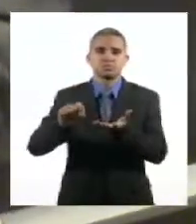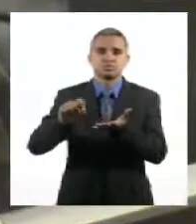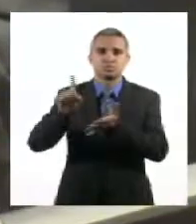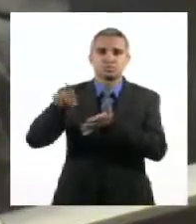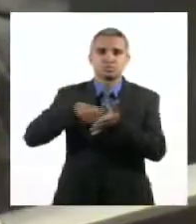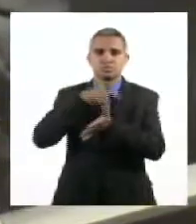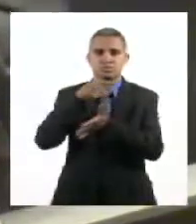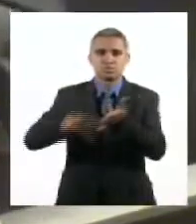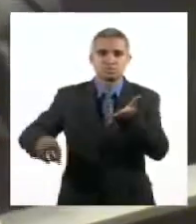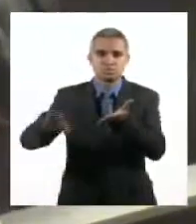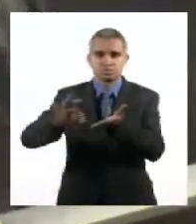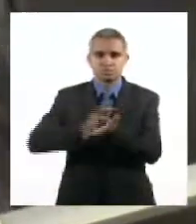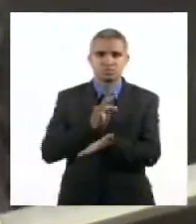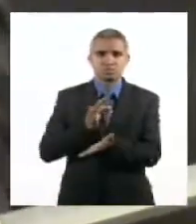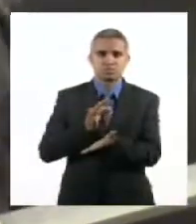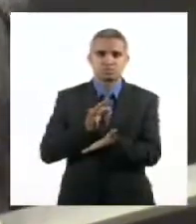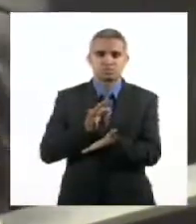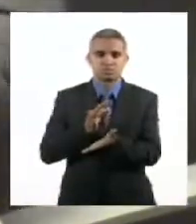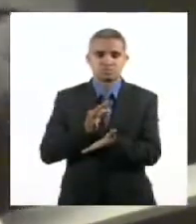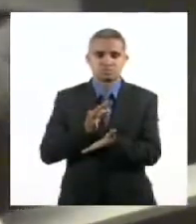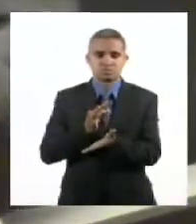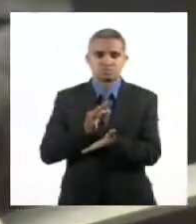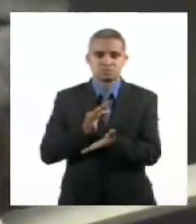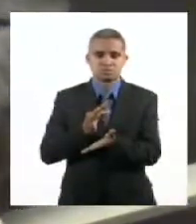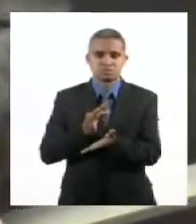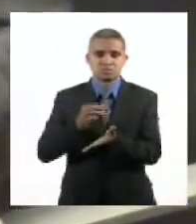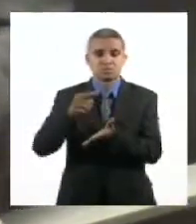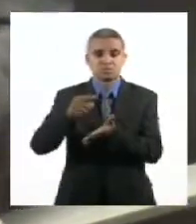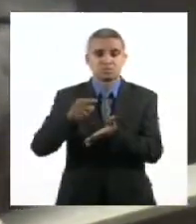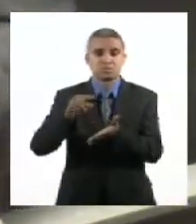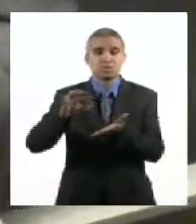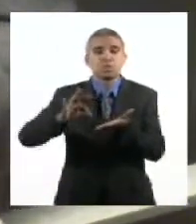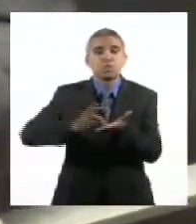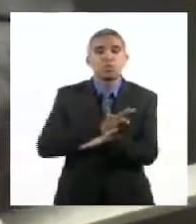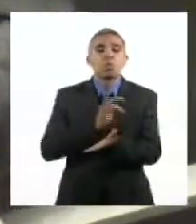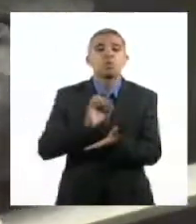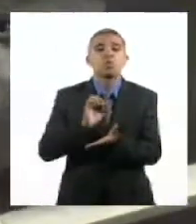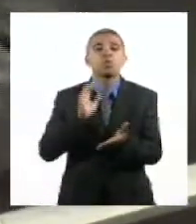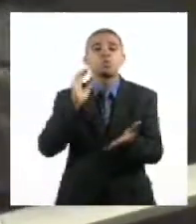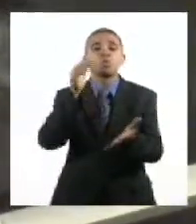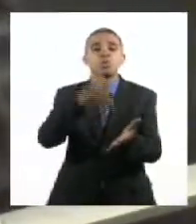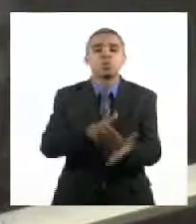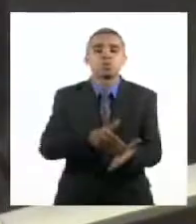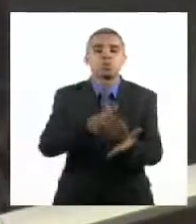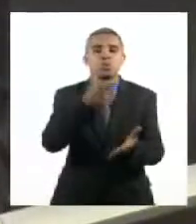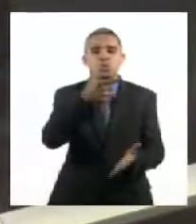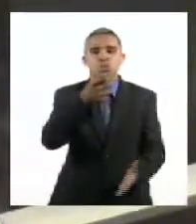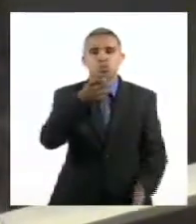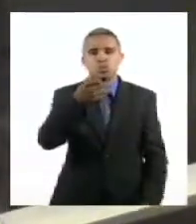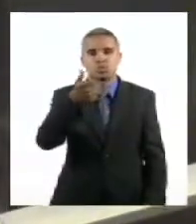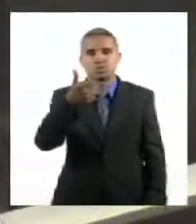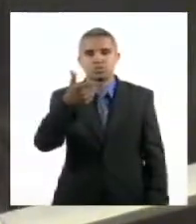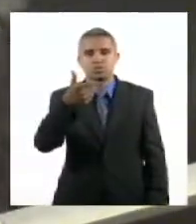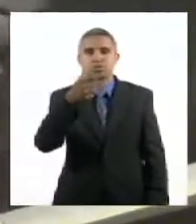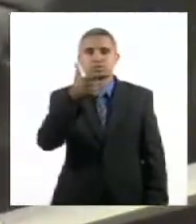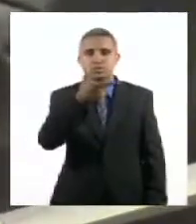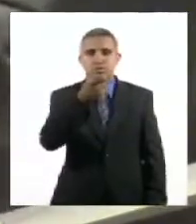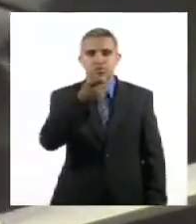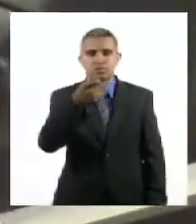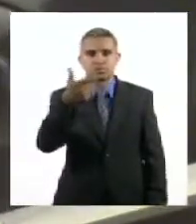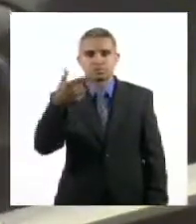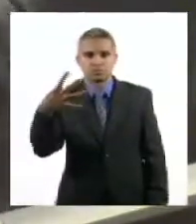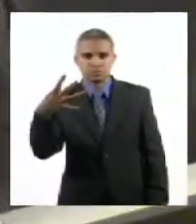municípios. Contrato este que teria validade até 2024. E fez de